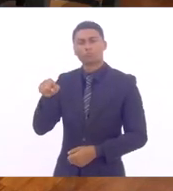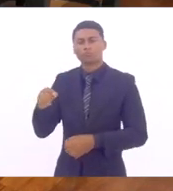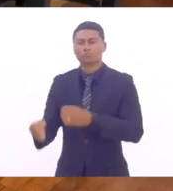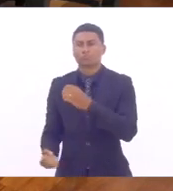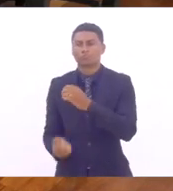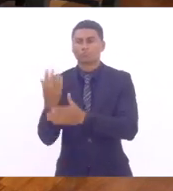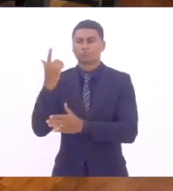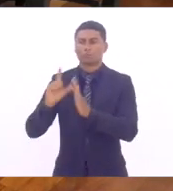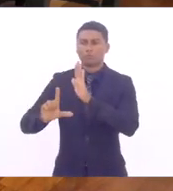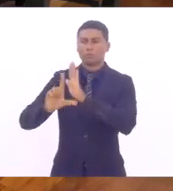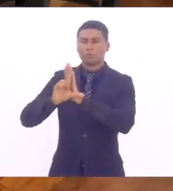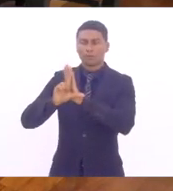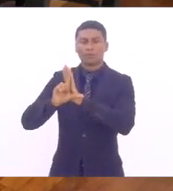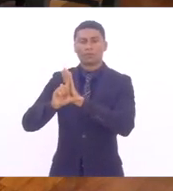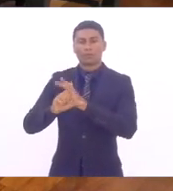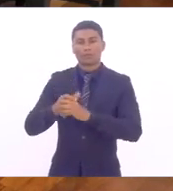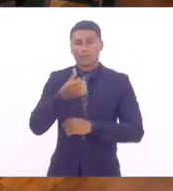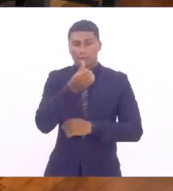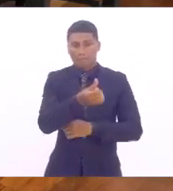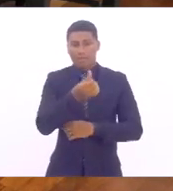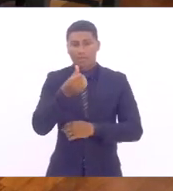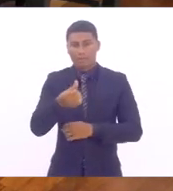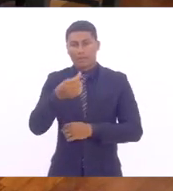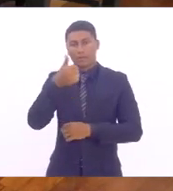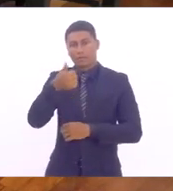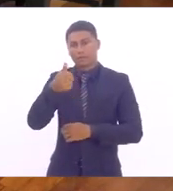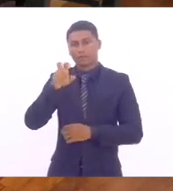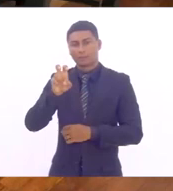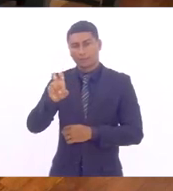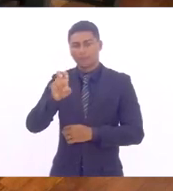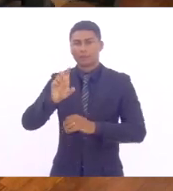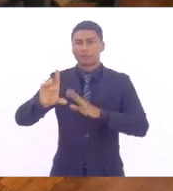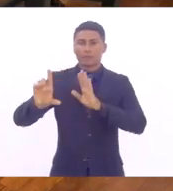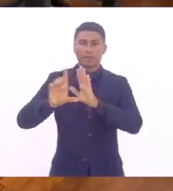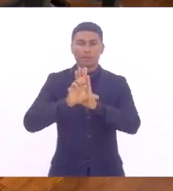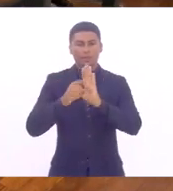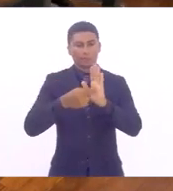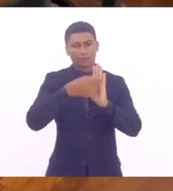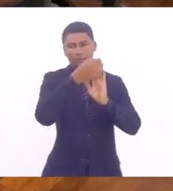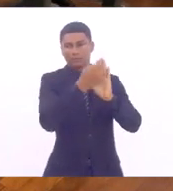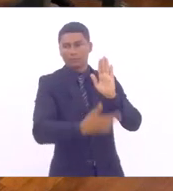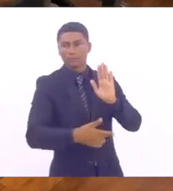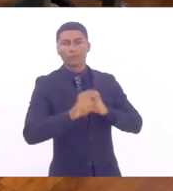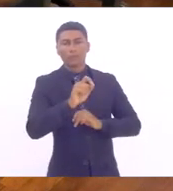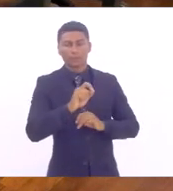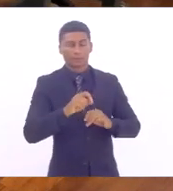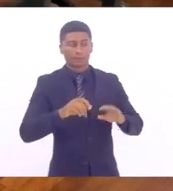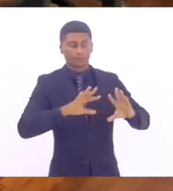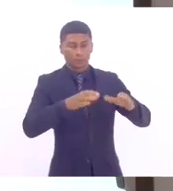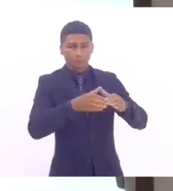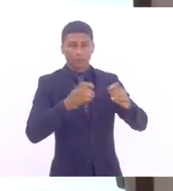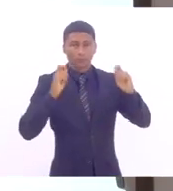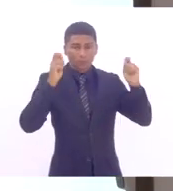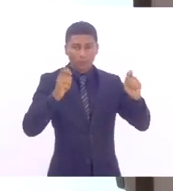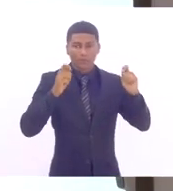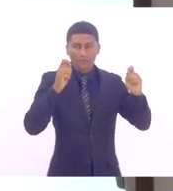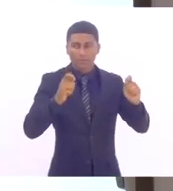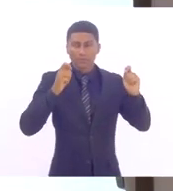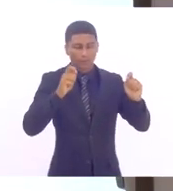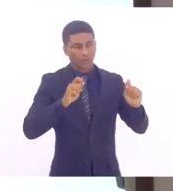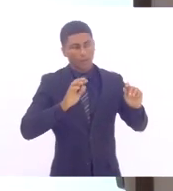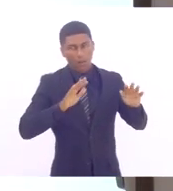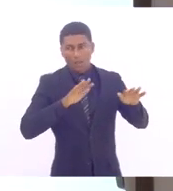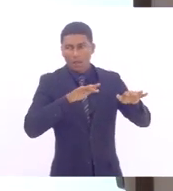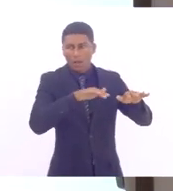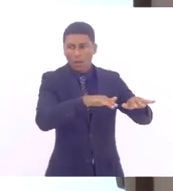Estadual 6615. Né, e essa lei, ela disciplinou lá o ingresso das torcidas organizadas no estádio e